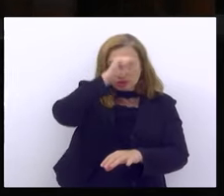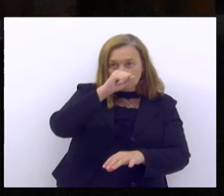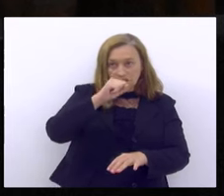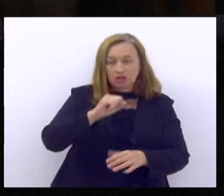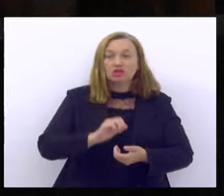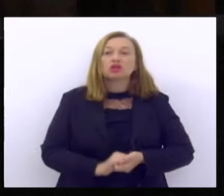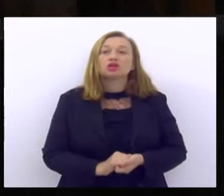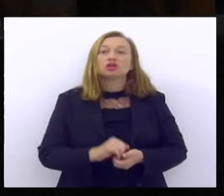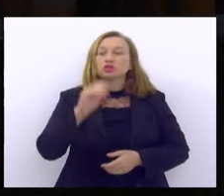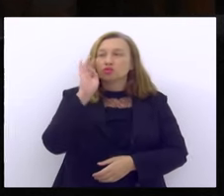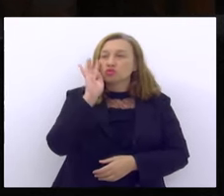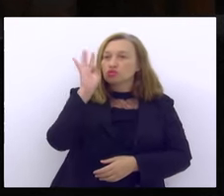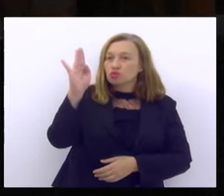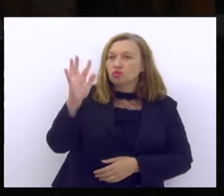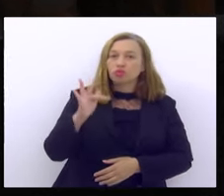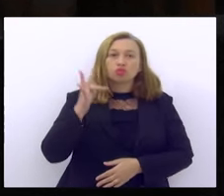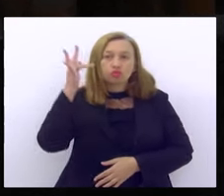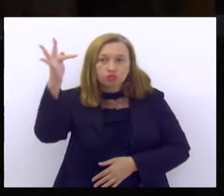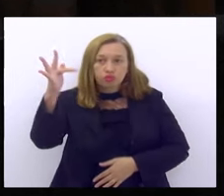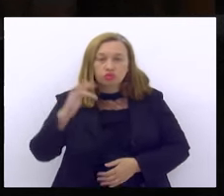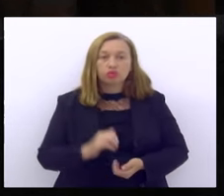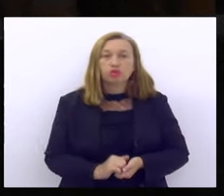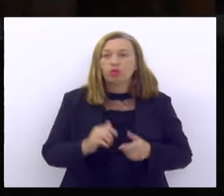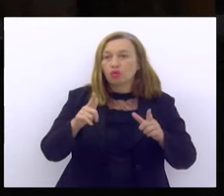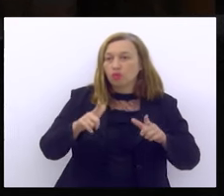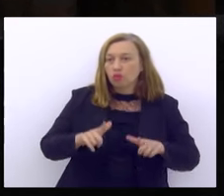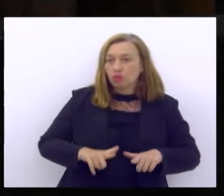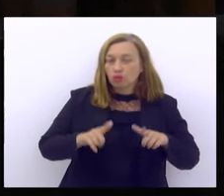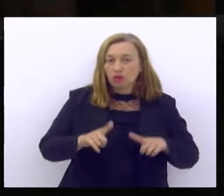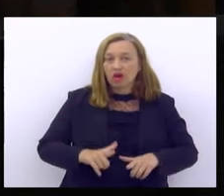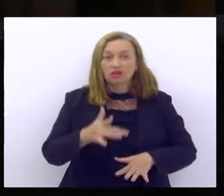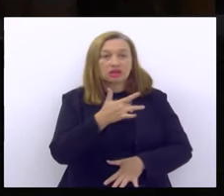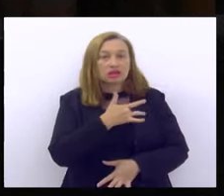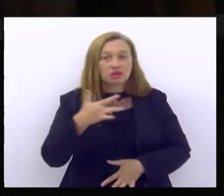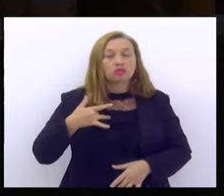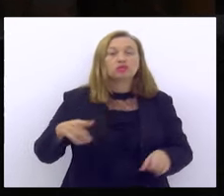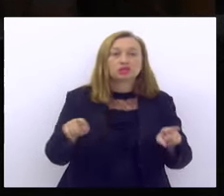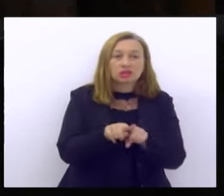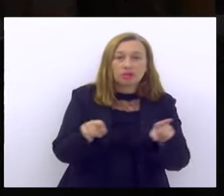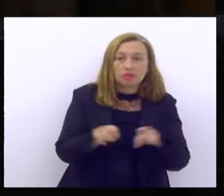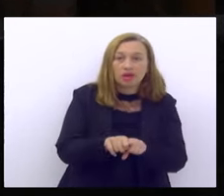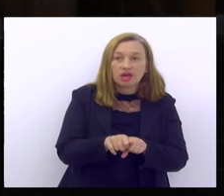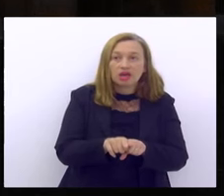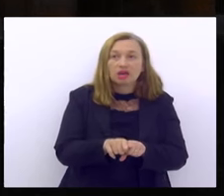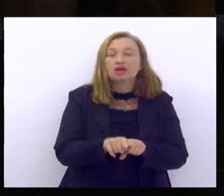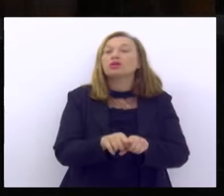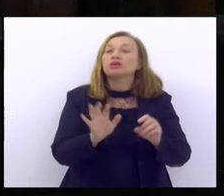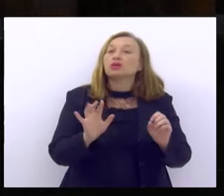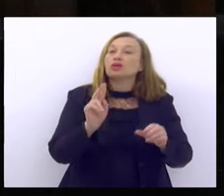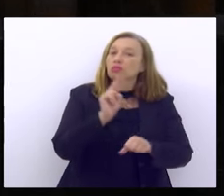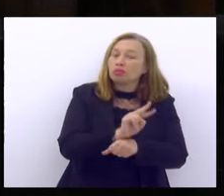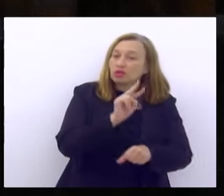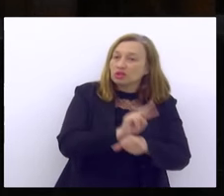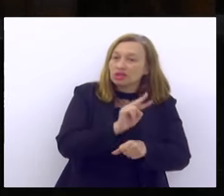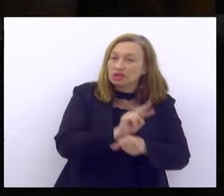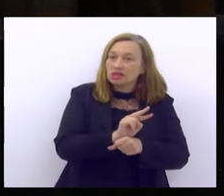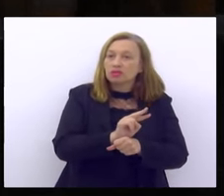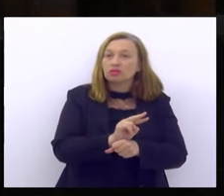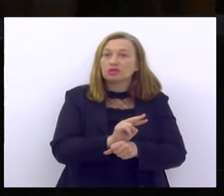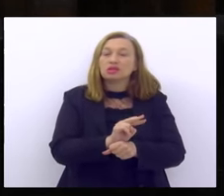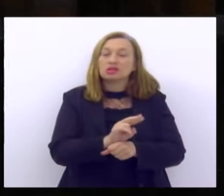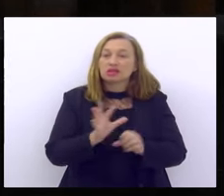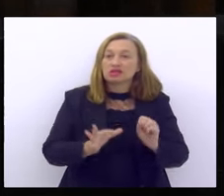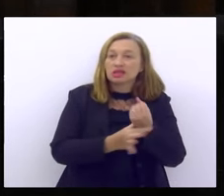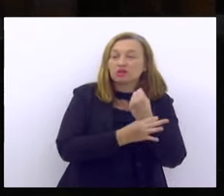de sonhos e futuros. O espaço do equipamento da saúde também é um espaço de proteção e garantia da vida.